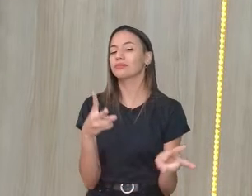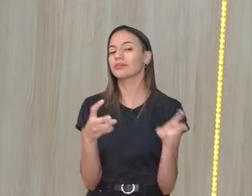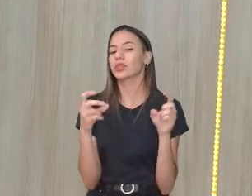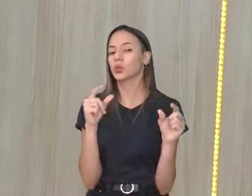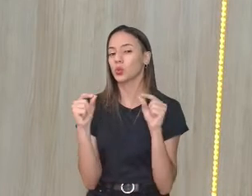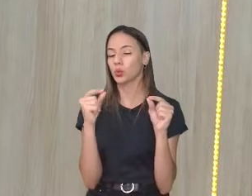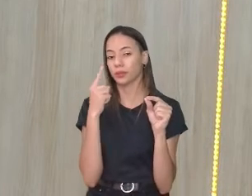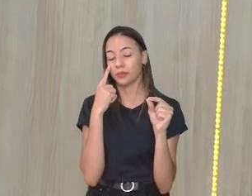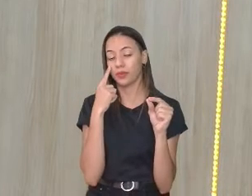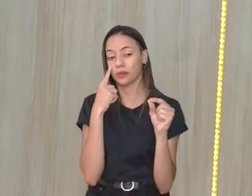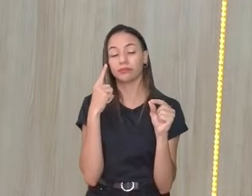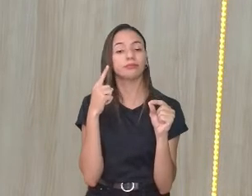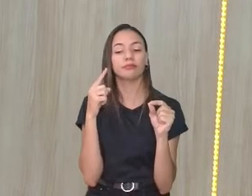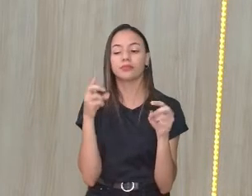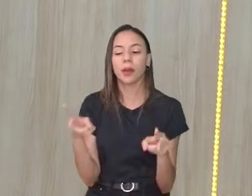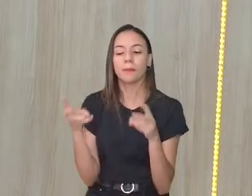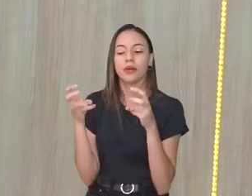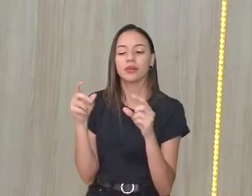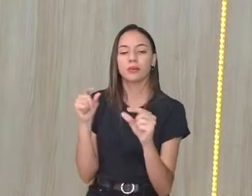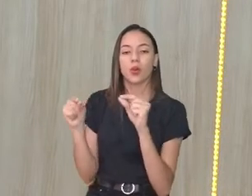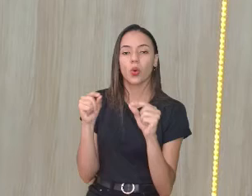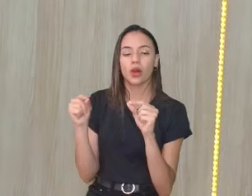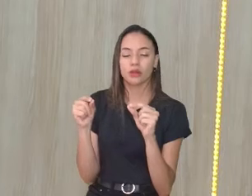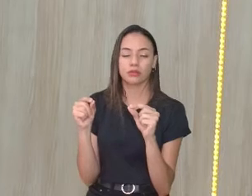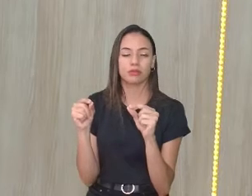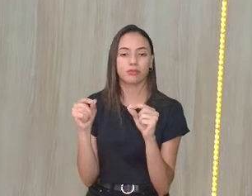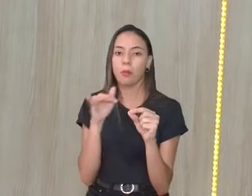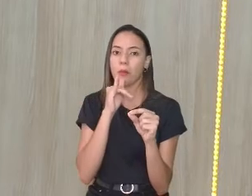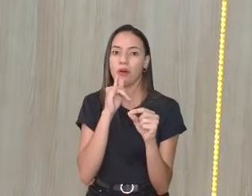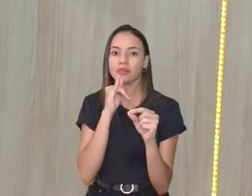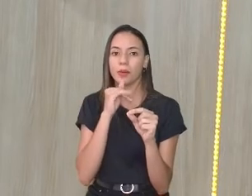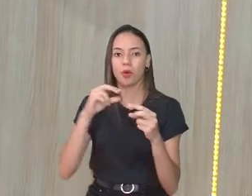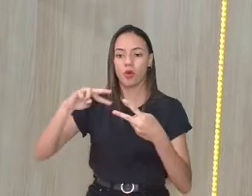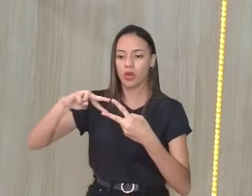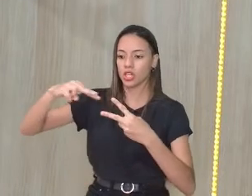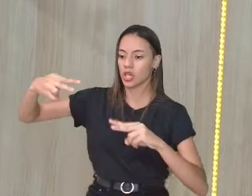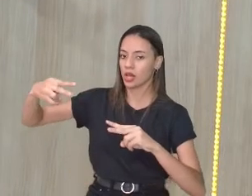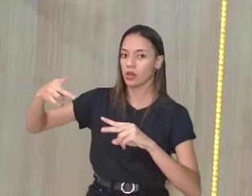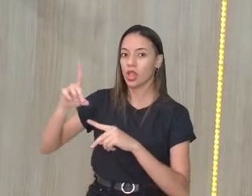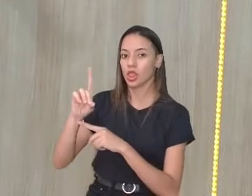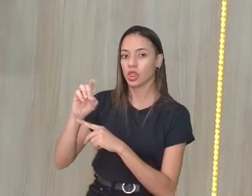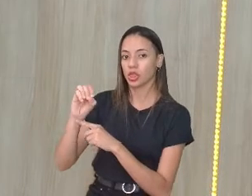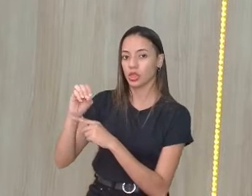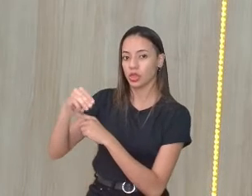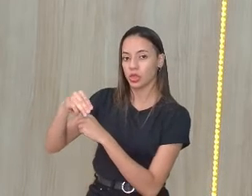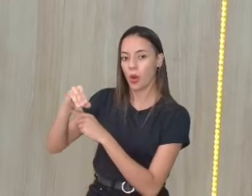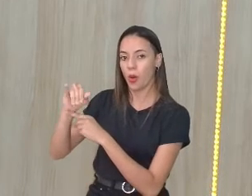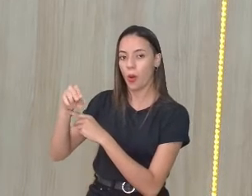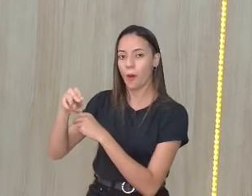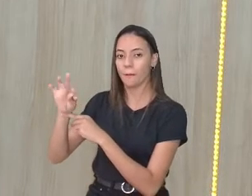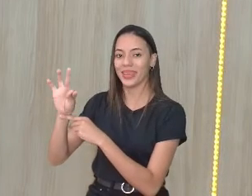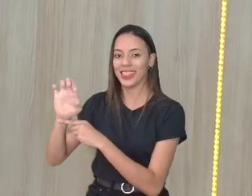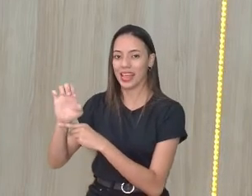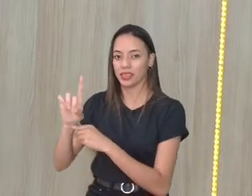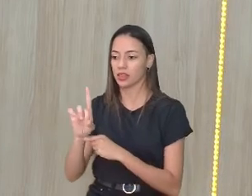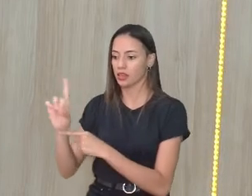professora? Eles viram também essa história de ser um gene dominante e de ser um